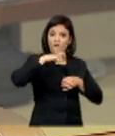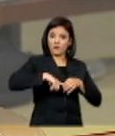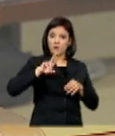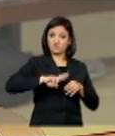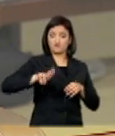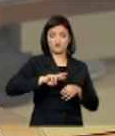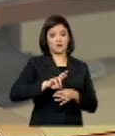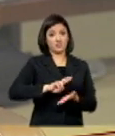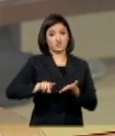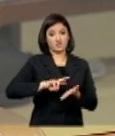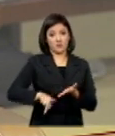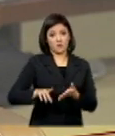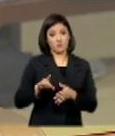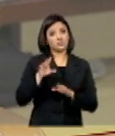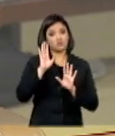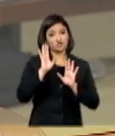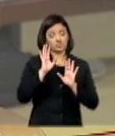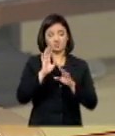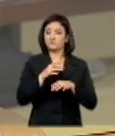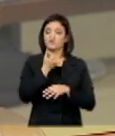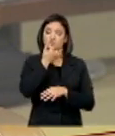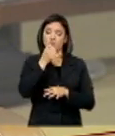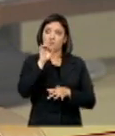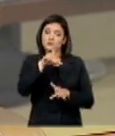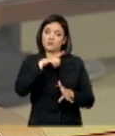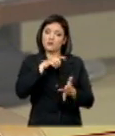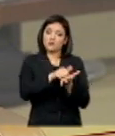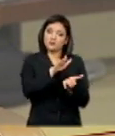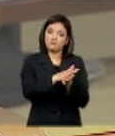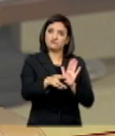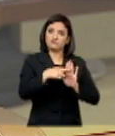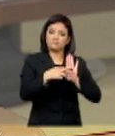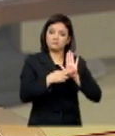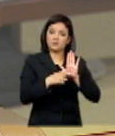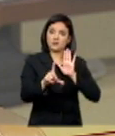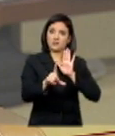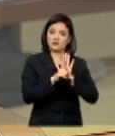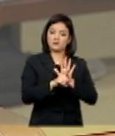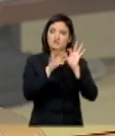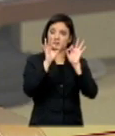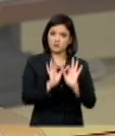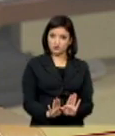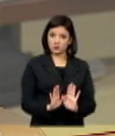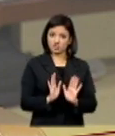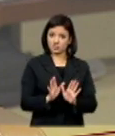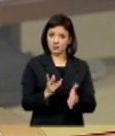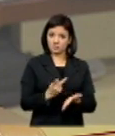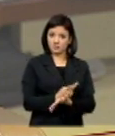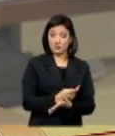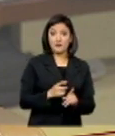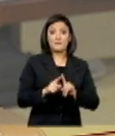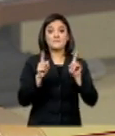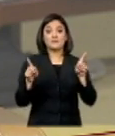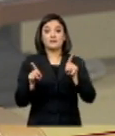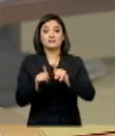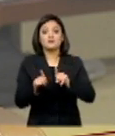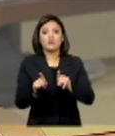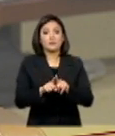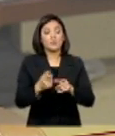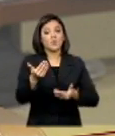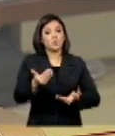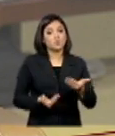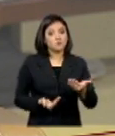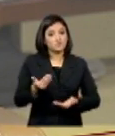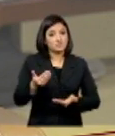apenas estão normatizar na legislação setorial pertinente como o quanto pelos serviços